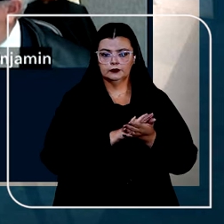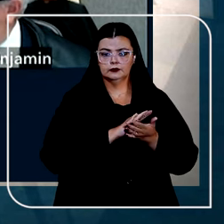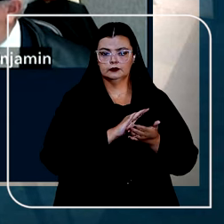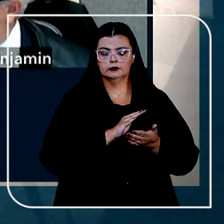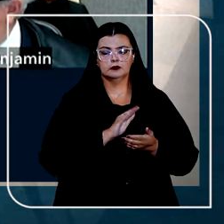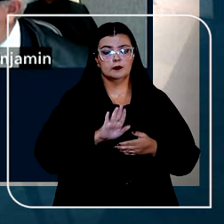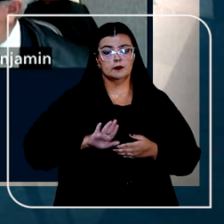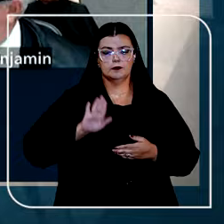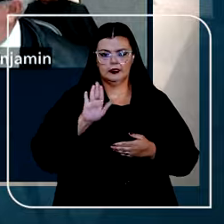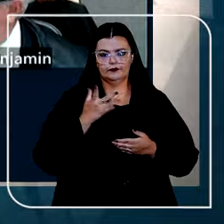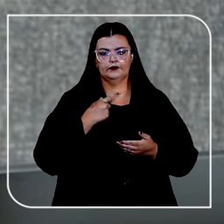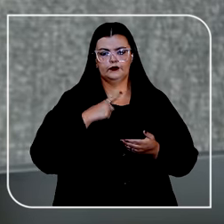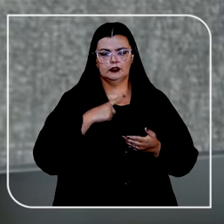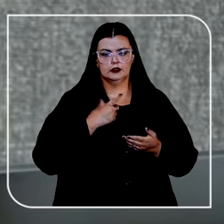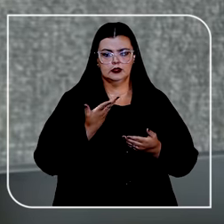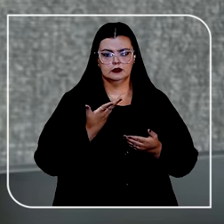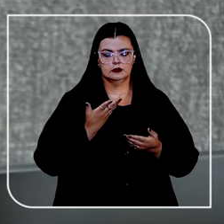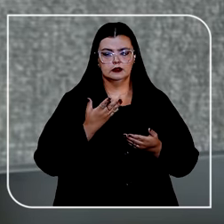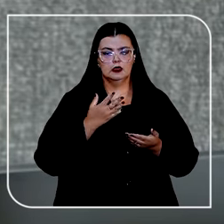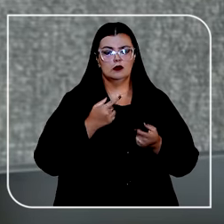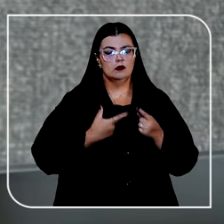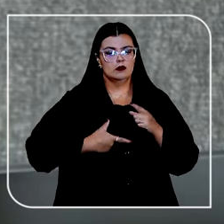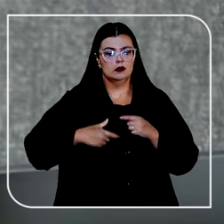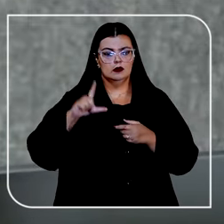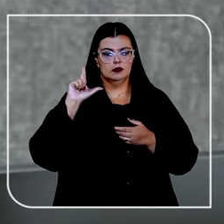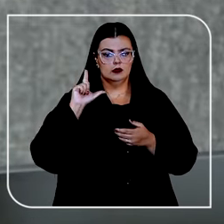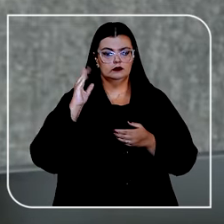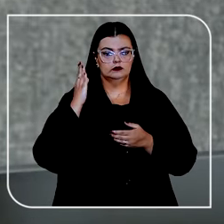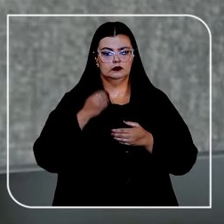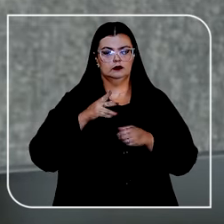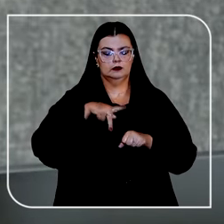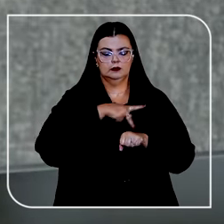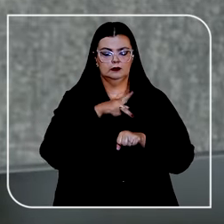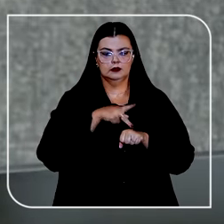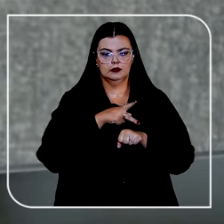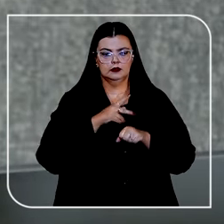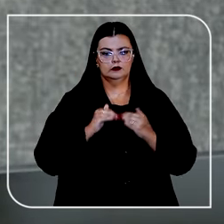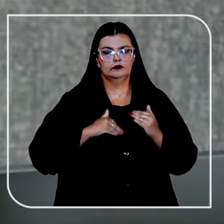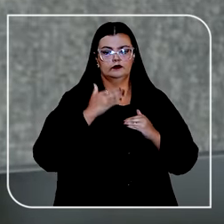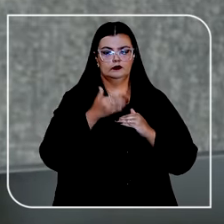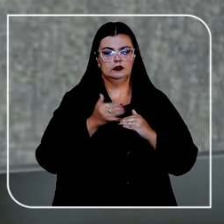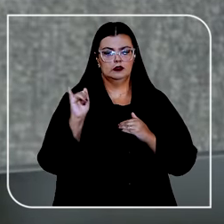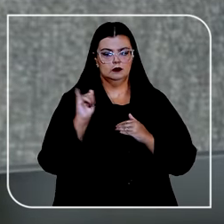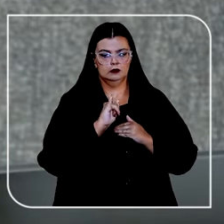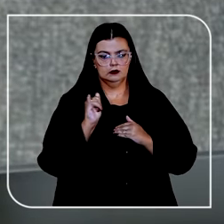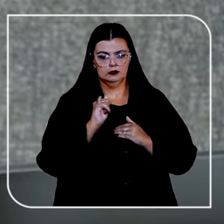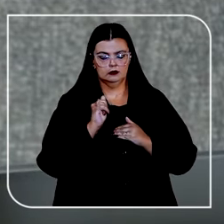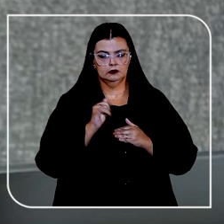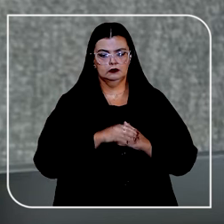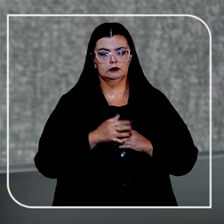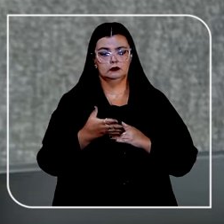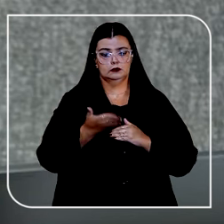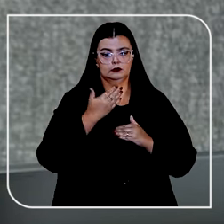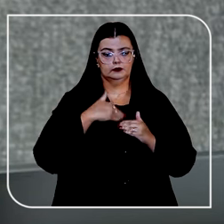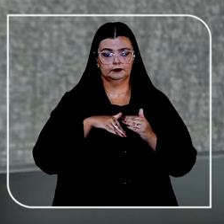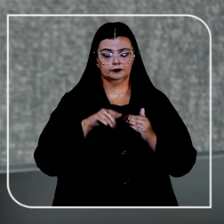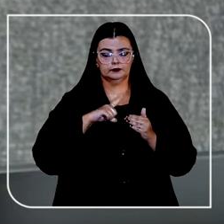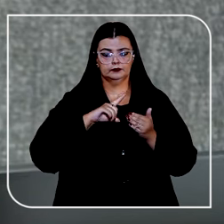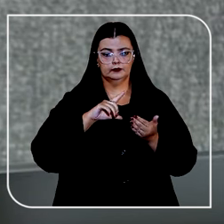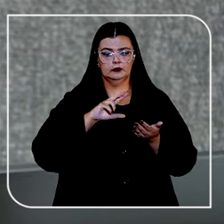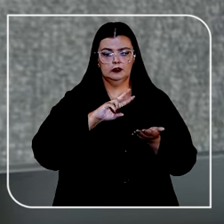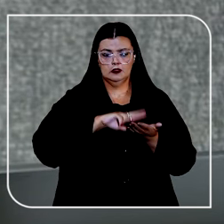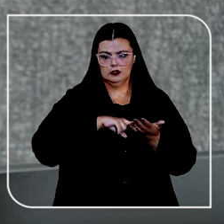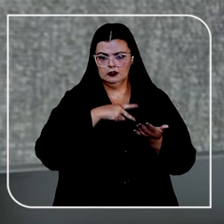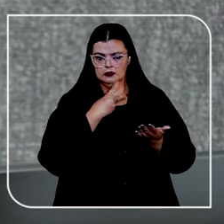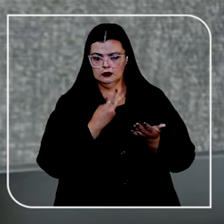pelo tratamento preferencial devem ter sido expedidas diretamente do país exportador para o importador segundo o ministro a